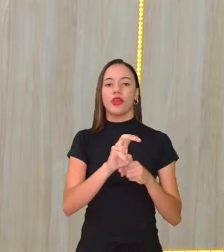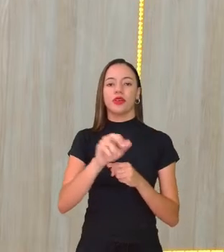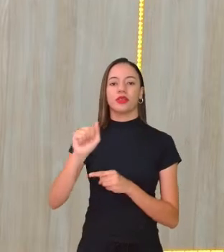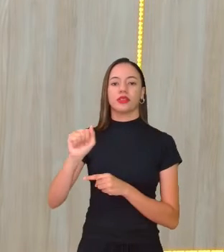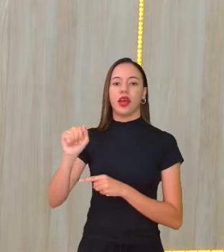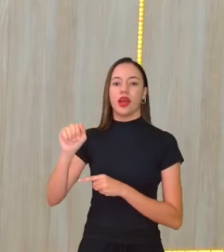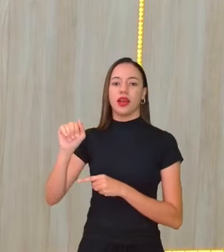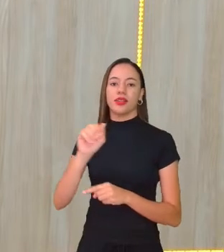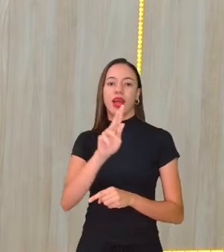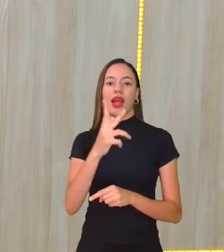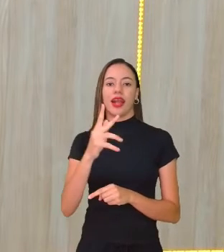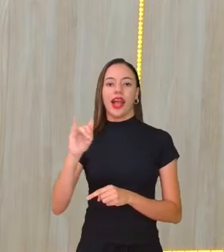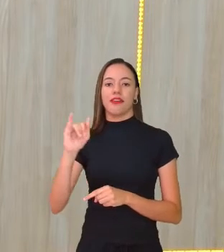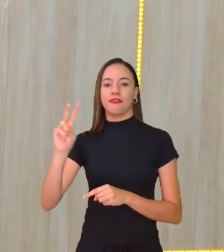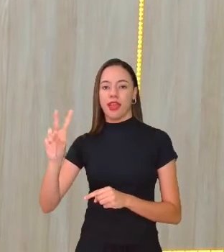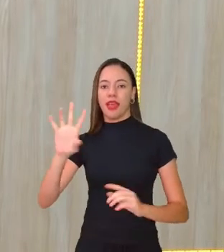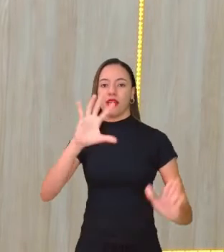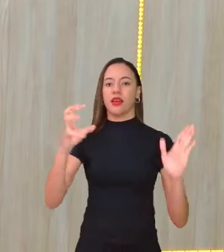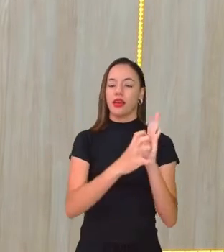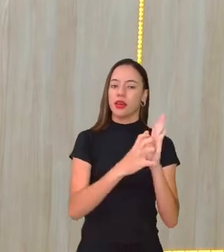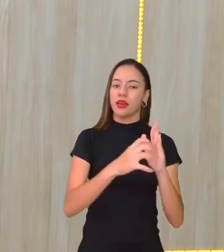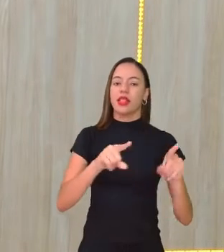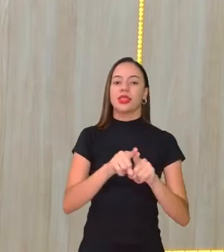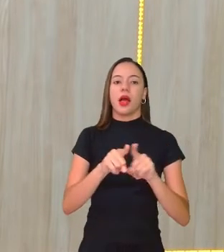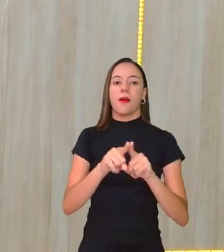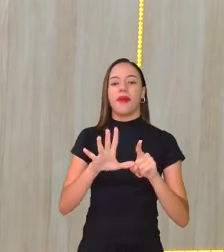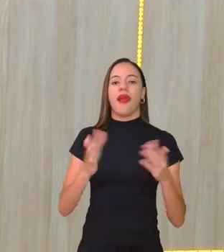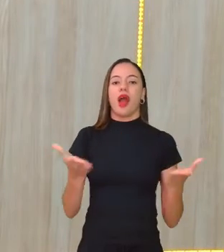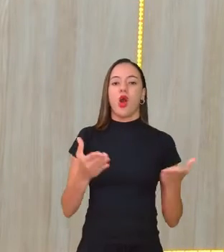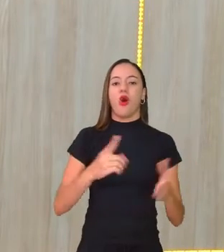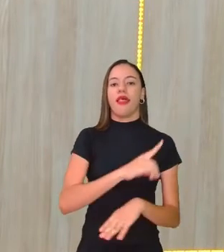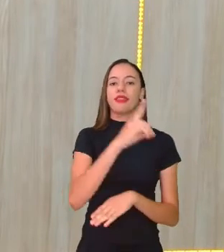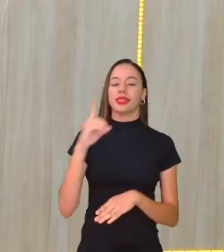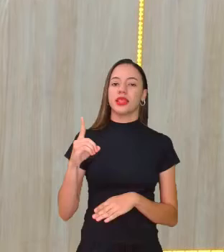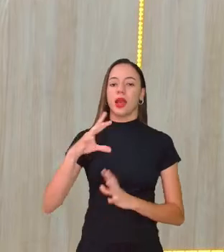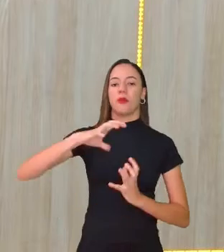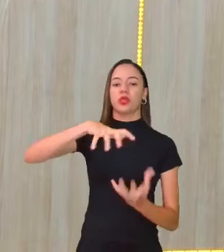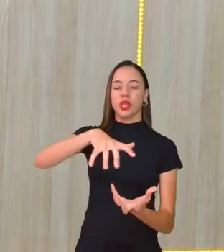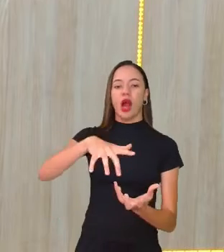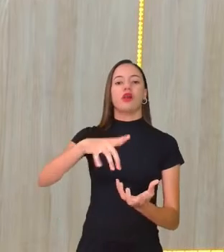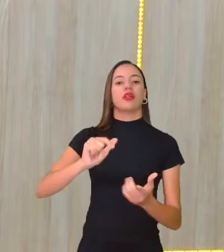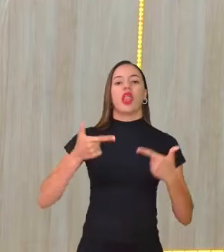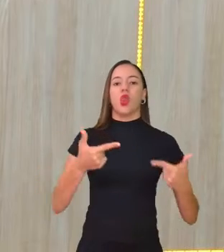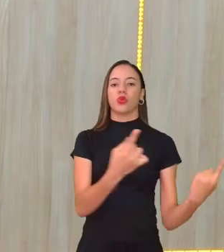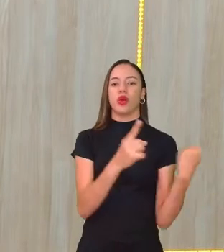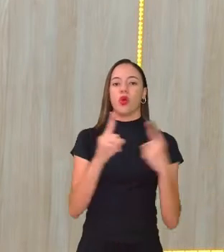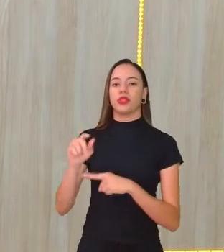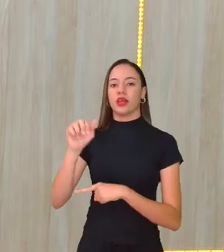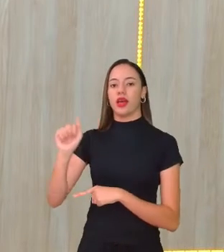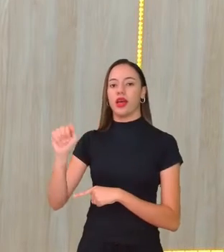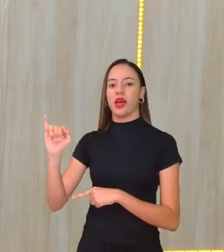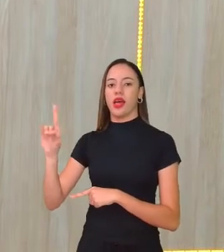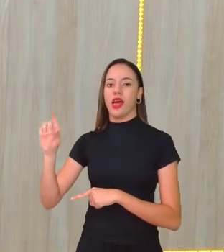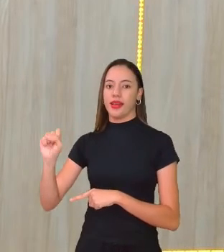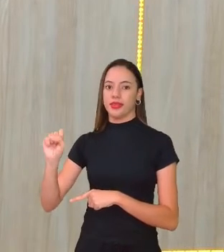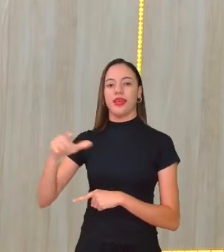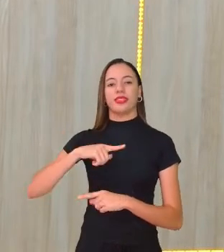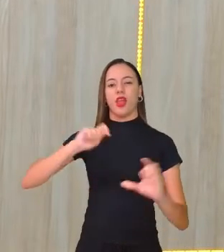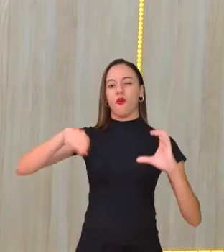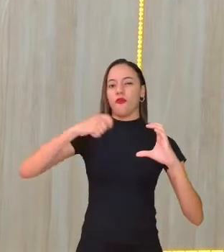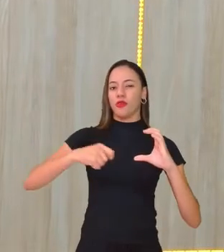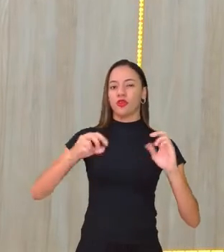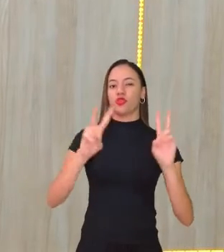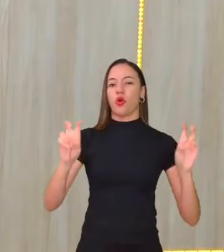Luta contra a AIDS, que é o 1º de dezembro. E começamos a nossa aula com esse vídeo a respeito desse tema. Vamos